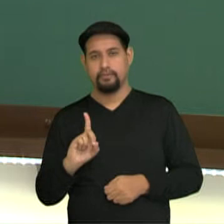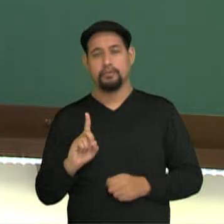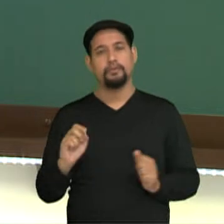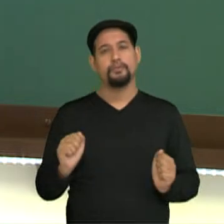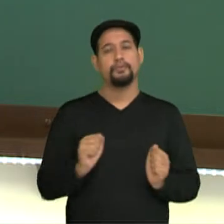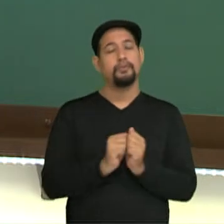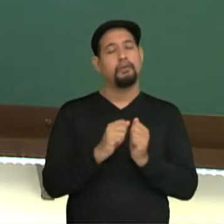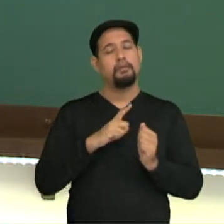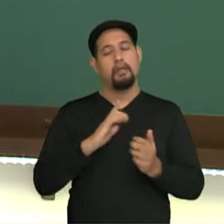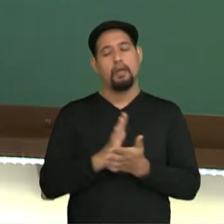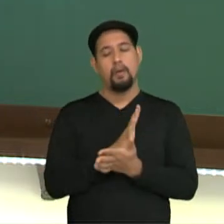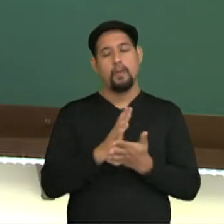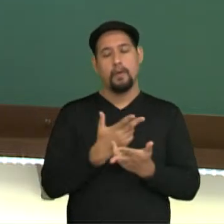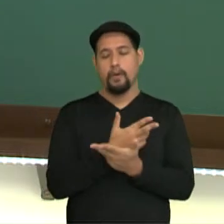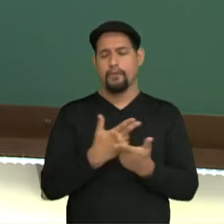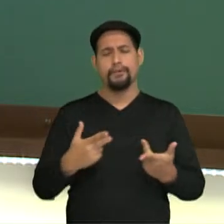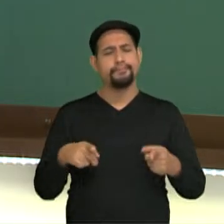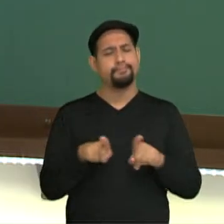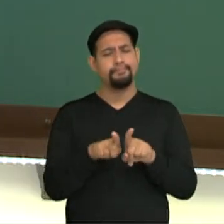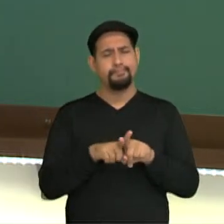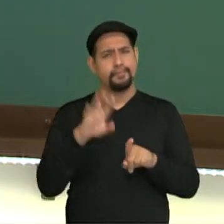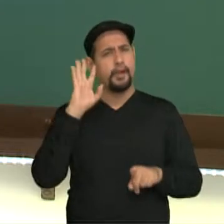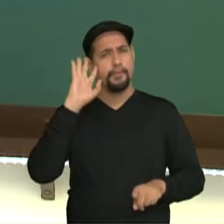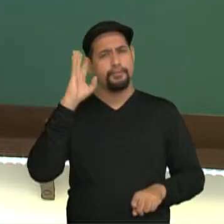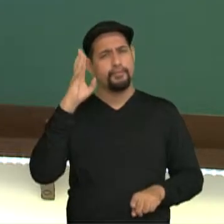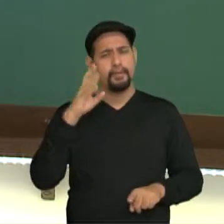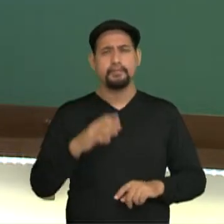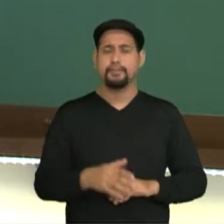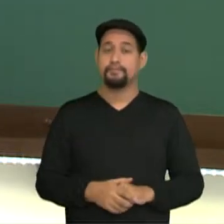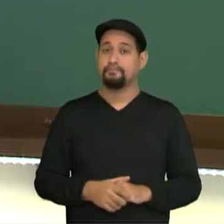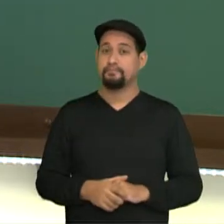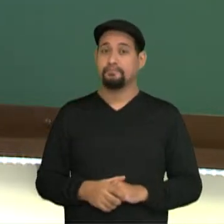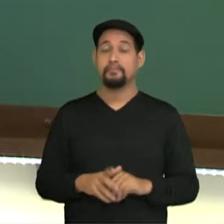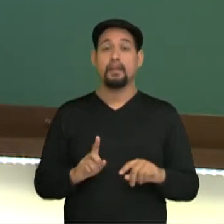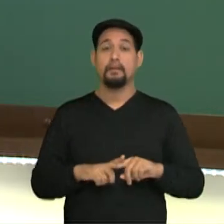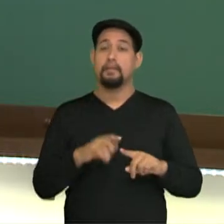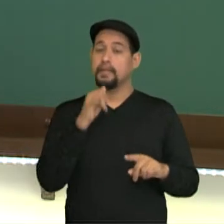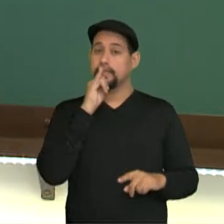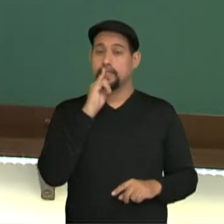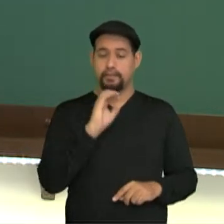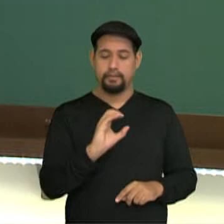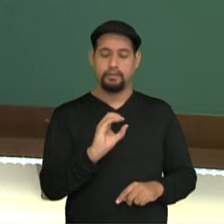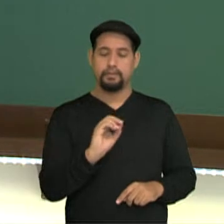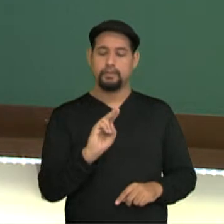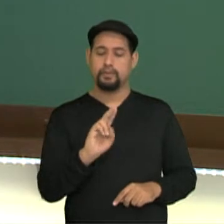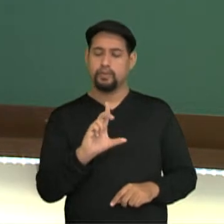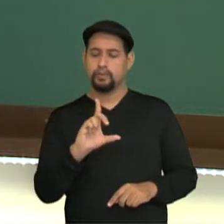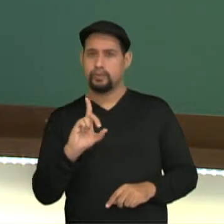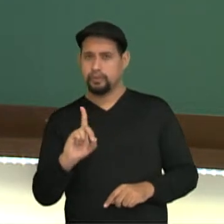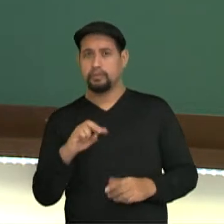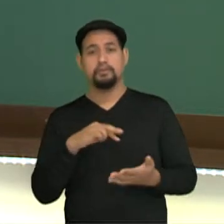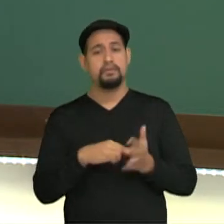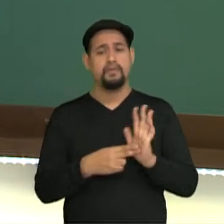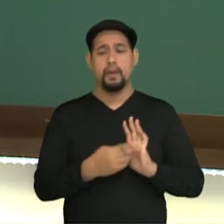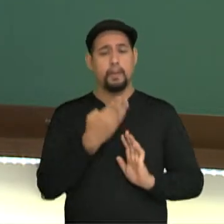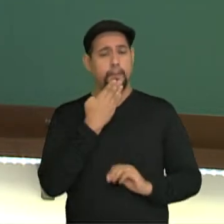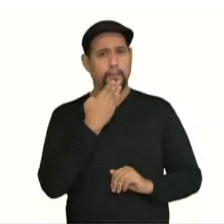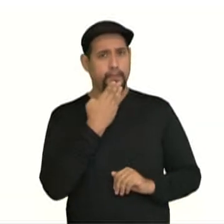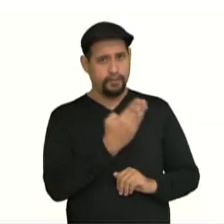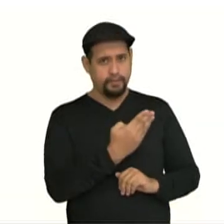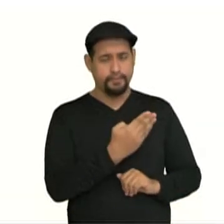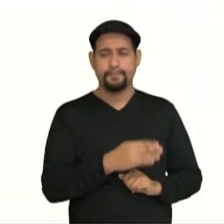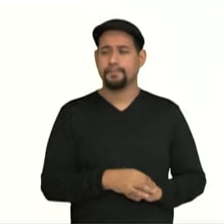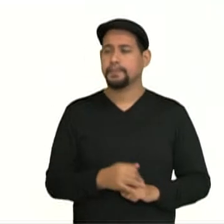relação a uma coisa, e acontece a coisa que ele pede. Então, could no segundo quadrinho tem a ideia de pedido. Né?